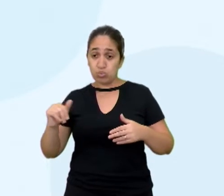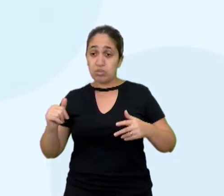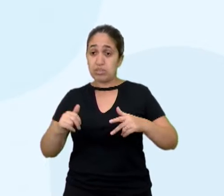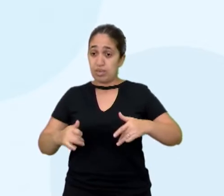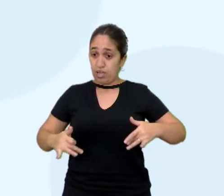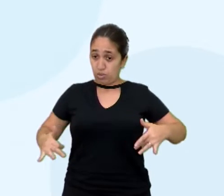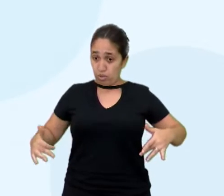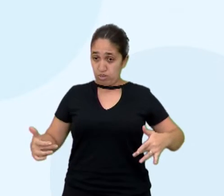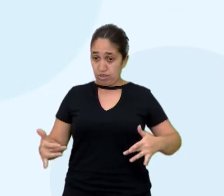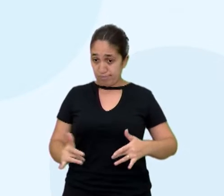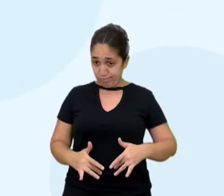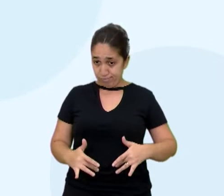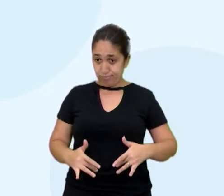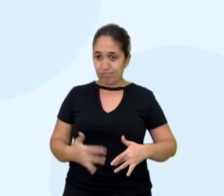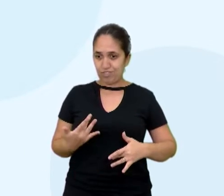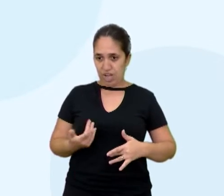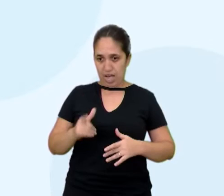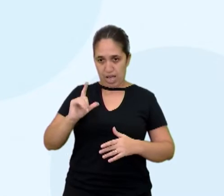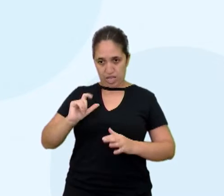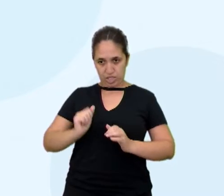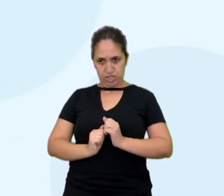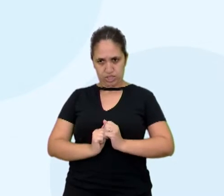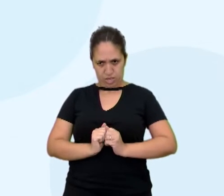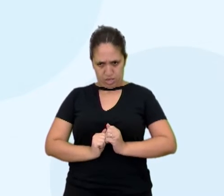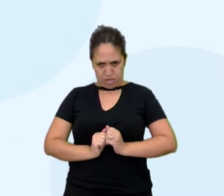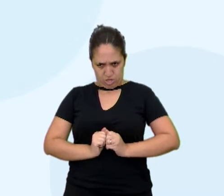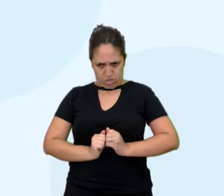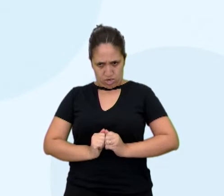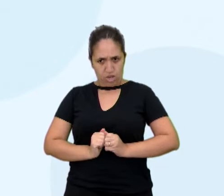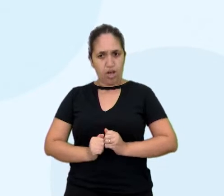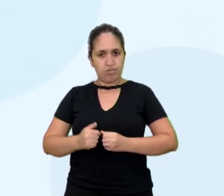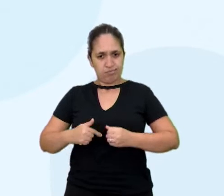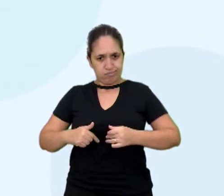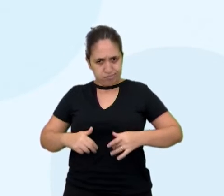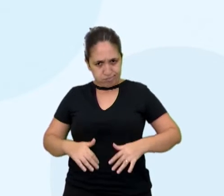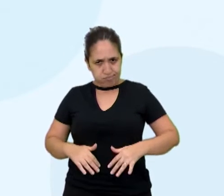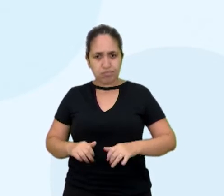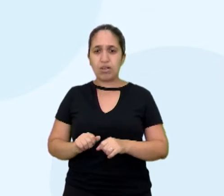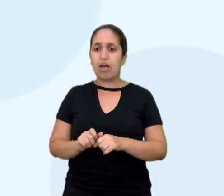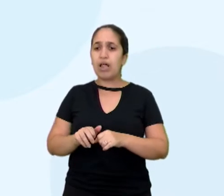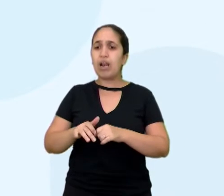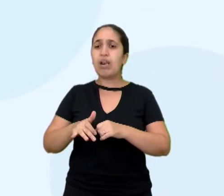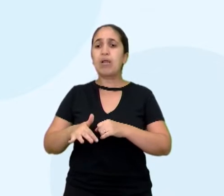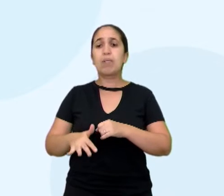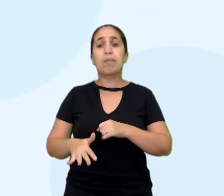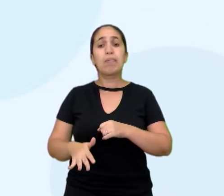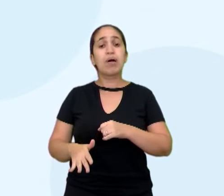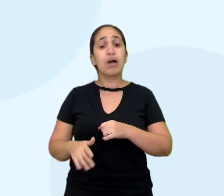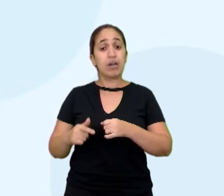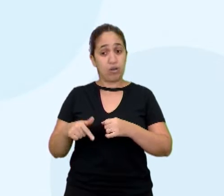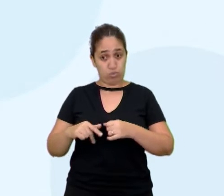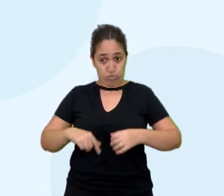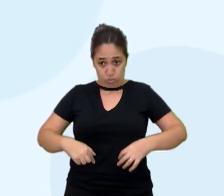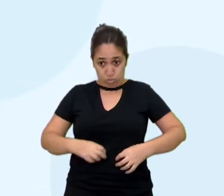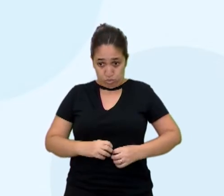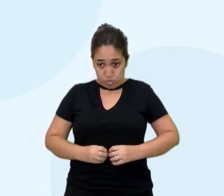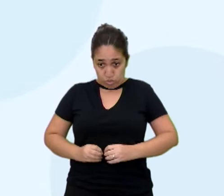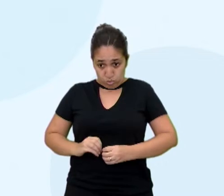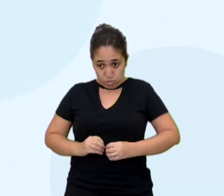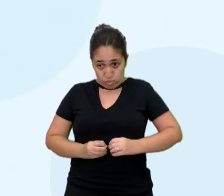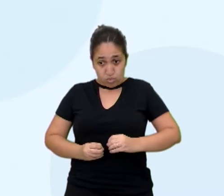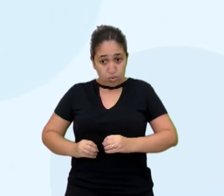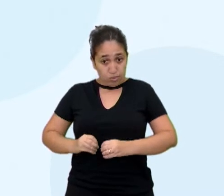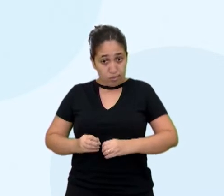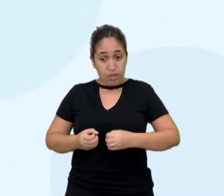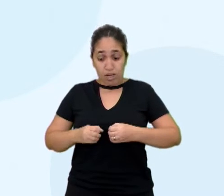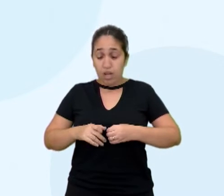ácido que vieram então da digestão ali do estômago. Eu tenho a liberação pelas células do próprio estômago, eu tenho a